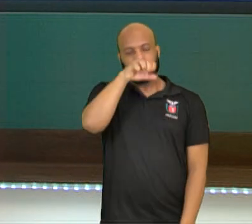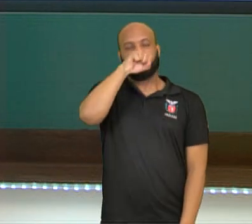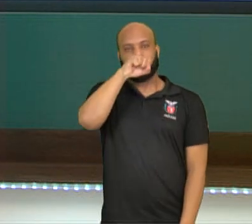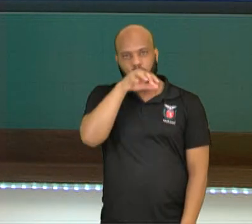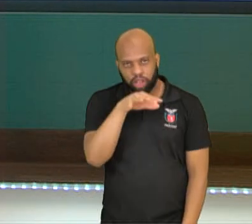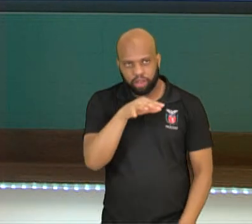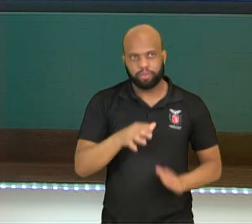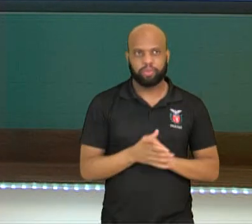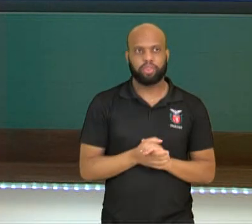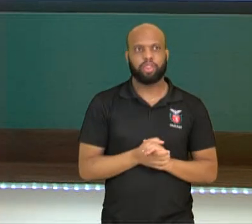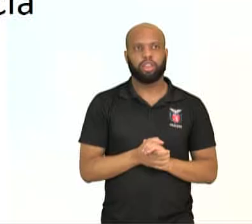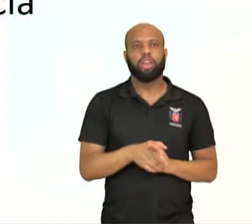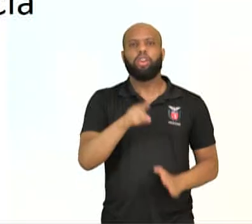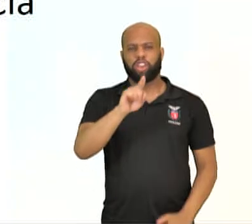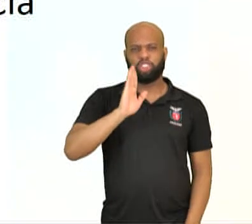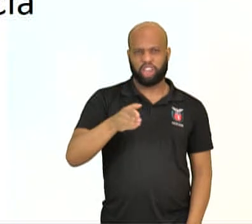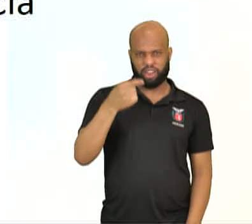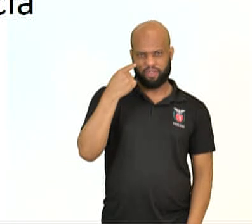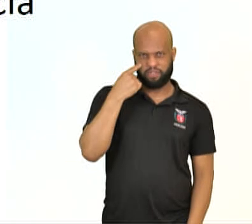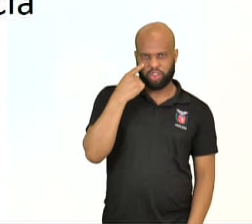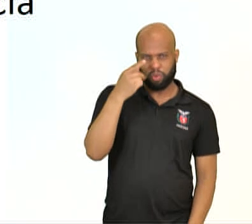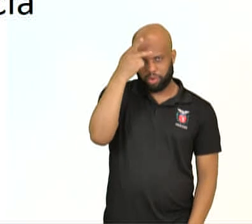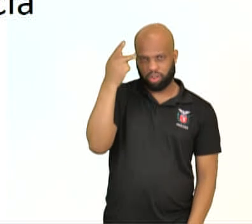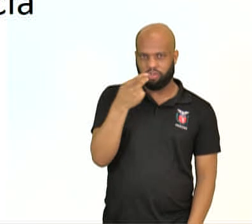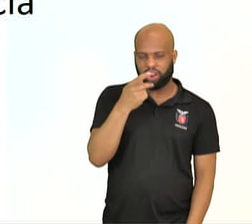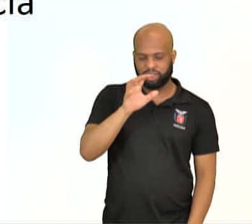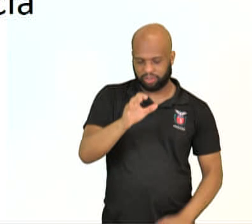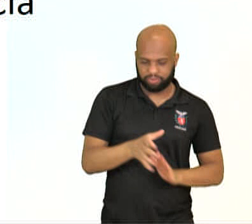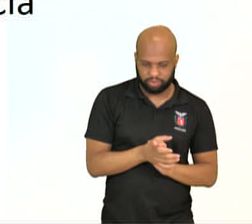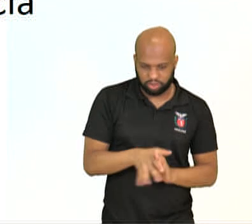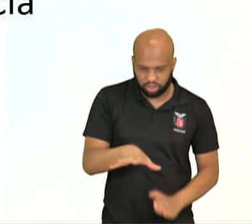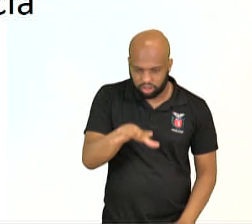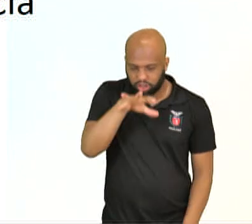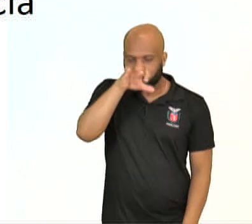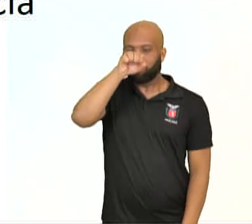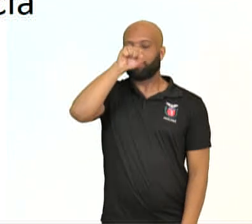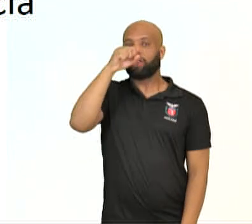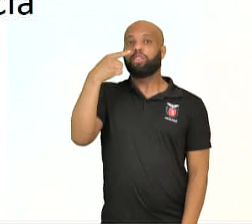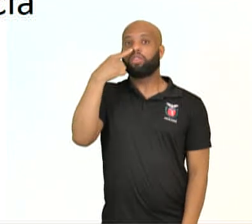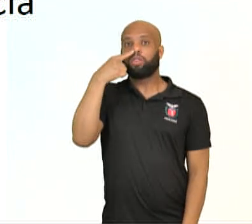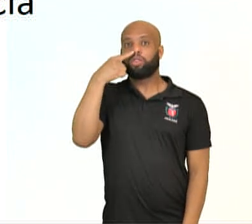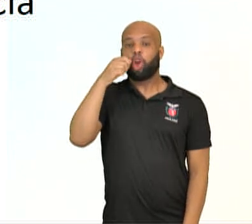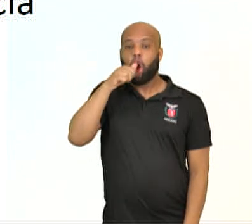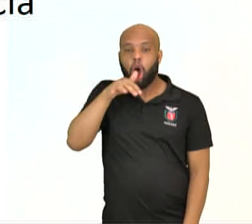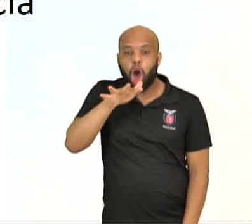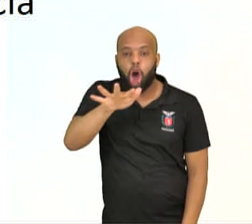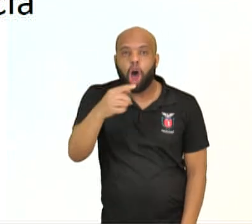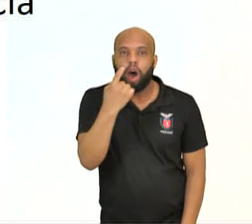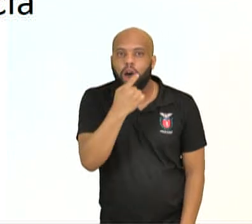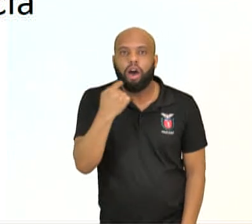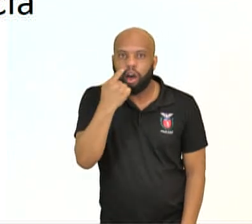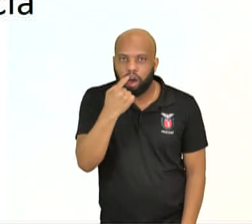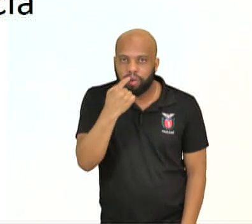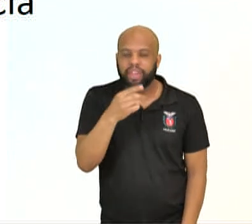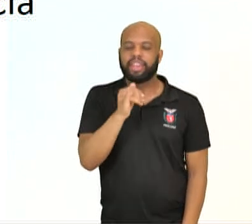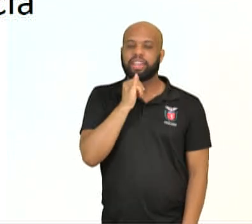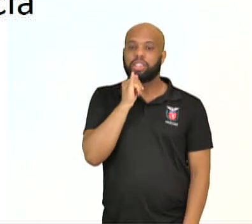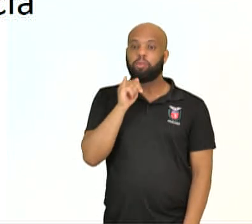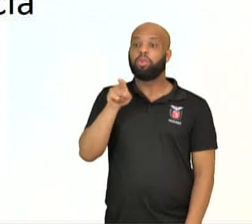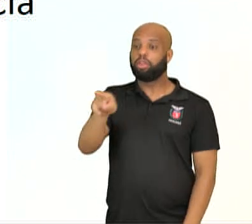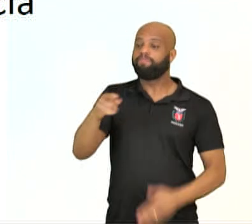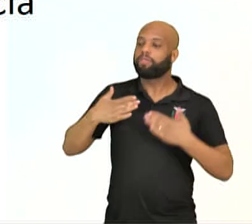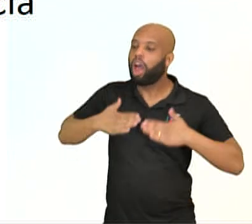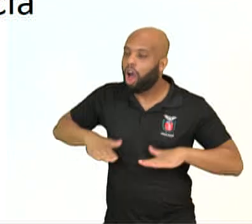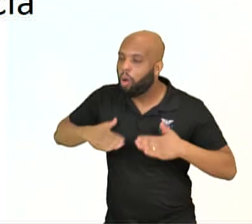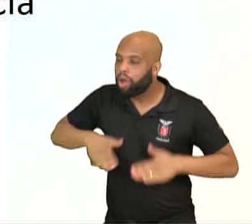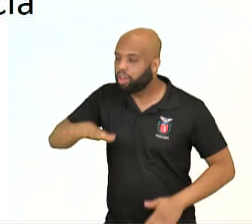alguém falando, inspira pelo nariz e expira pela boca? Isso é muito comum, muitas vezes até quando nós queremos que a pessoa se acalme, ou